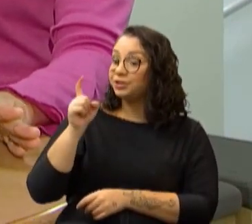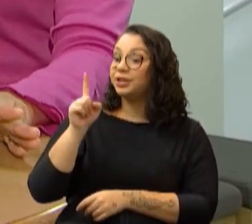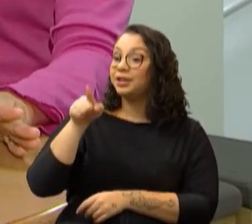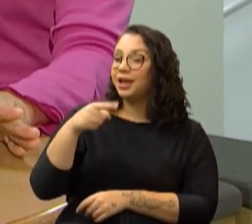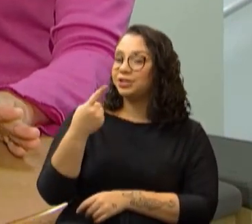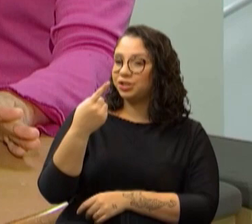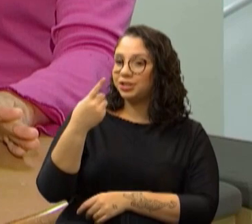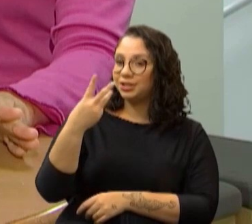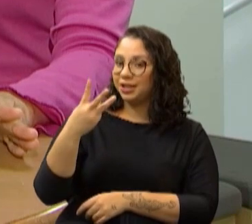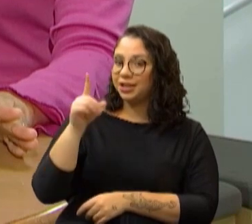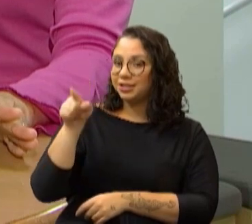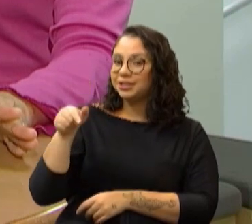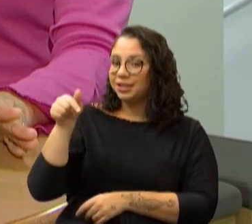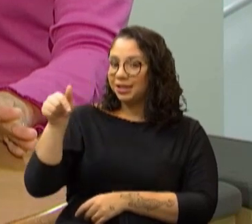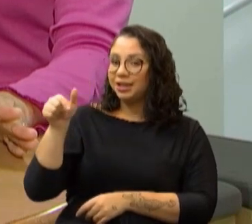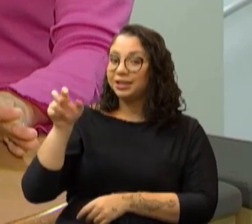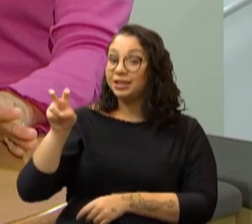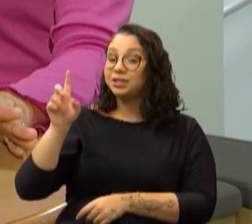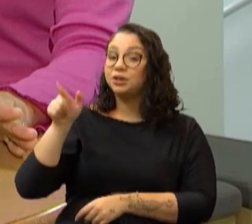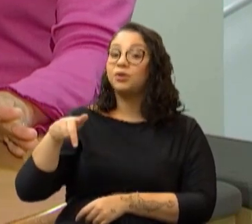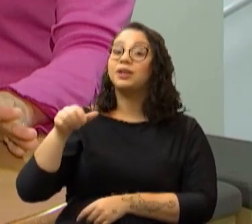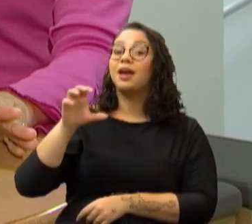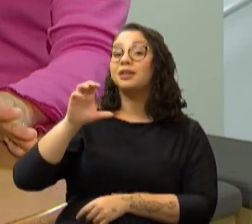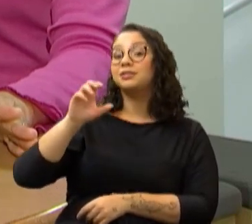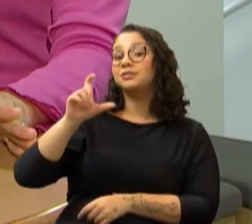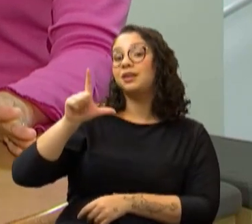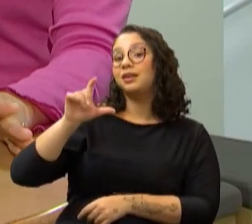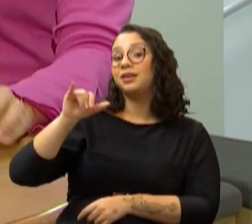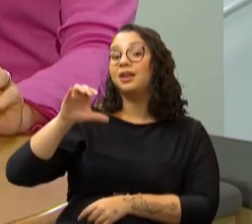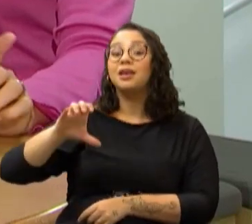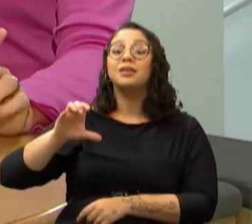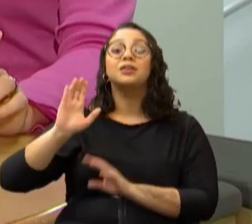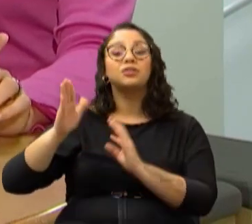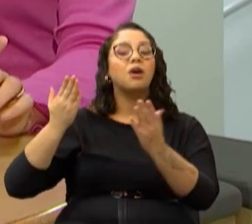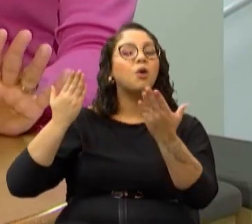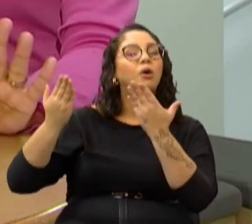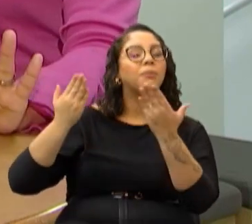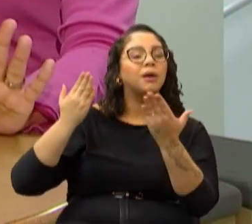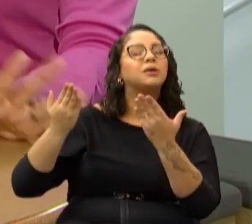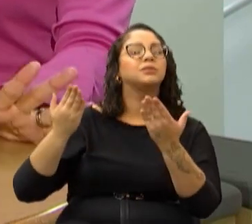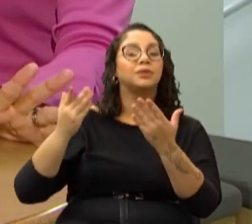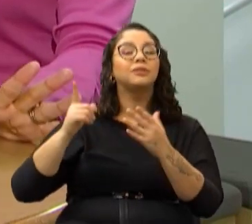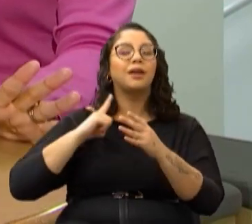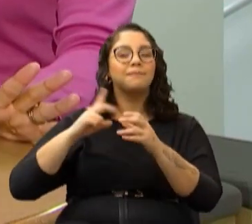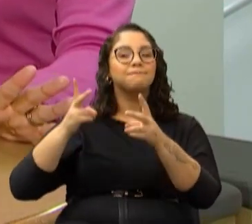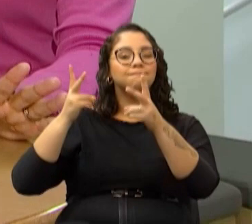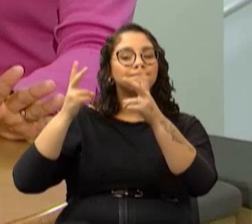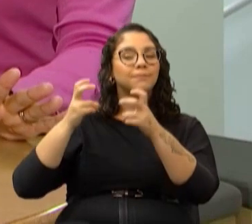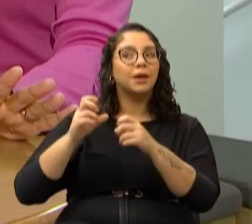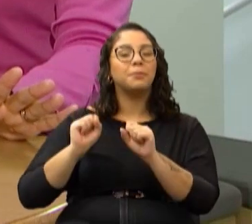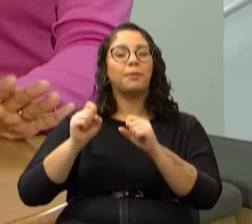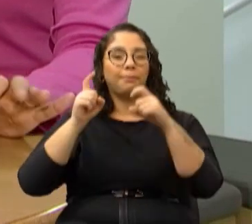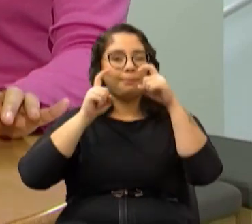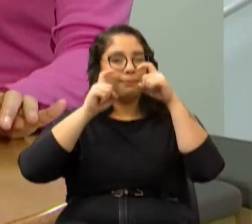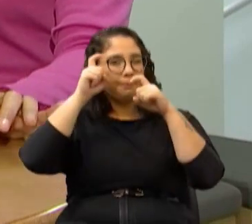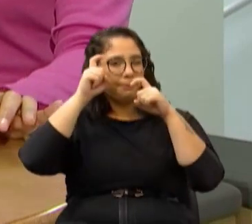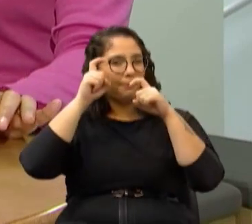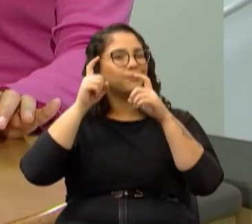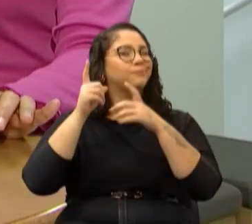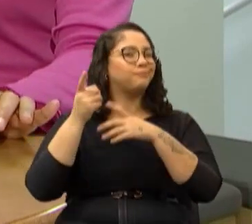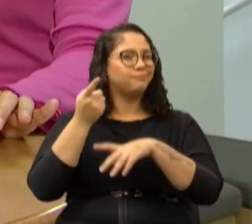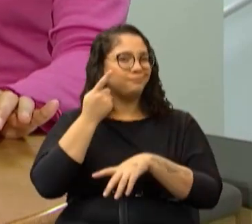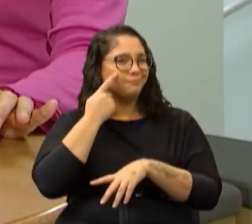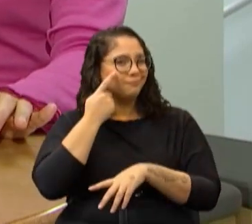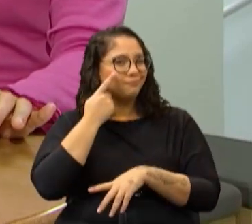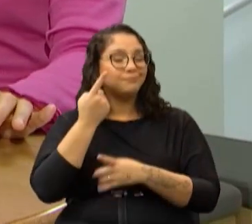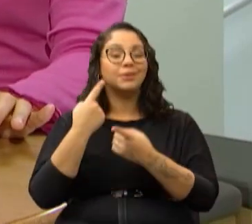de 13 e pouco, que é a taxa Selic. Você faz essa comparação, você já pode levantar ali a sobrancelha,